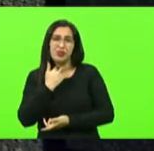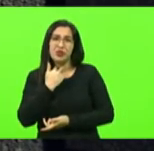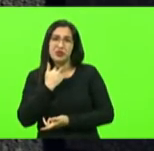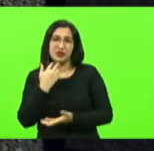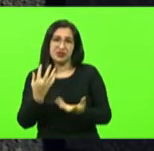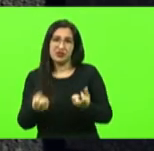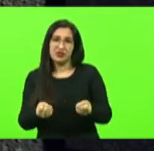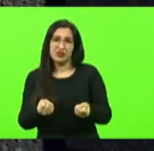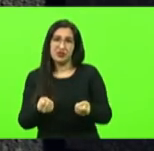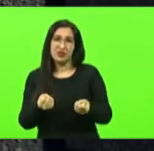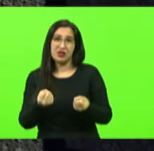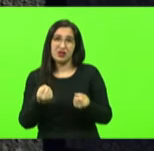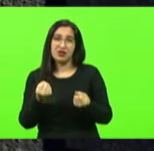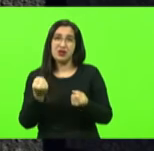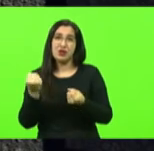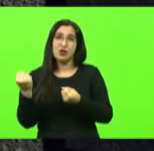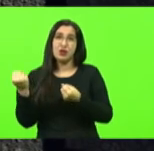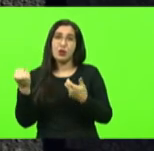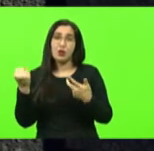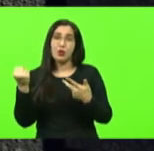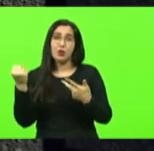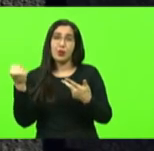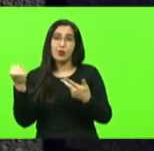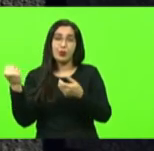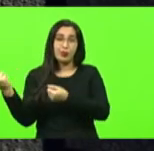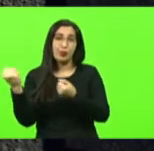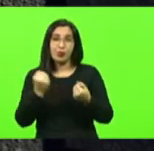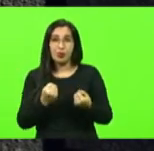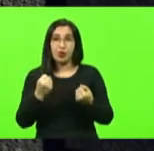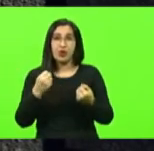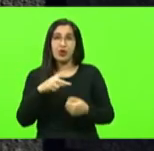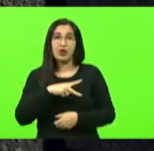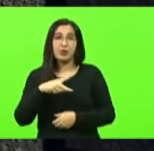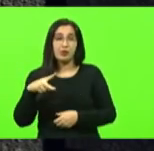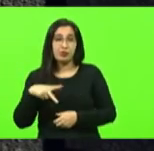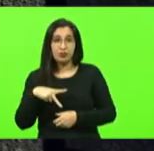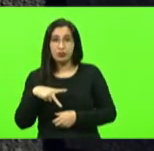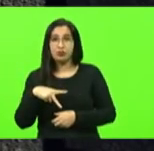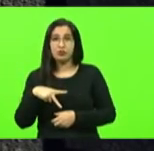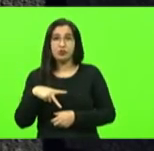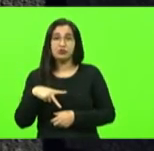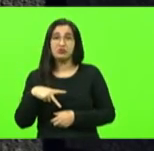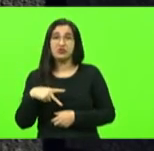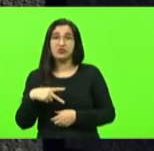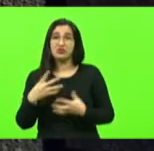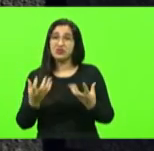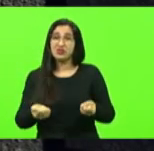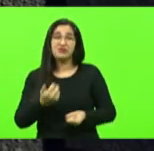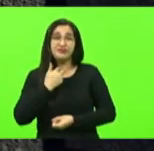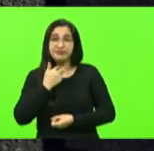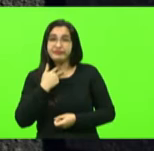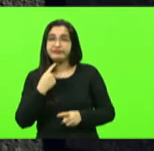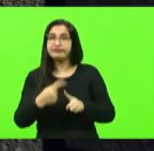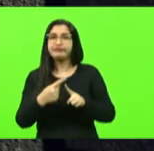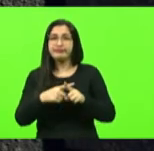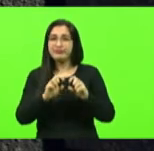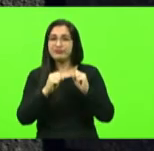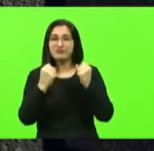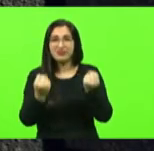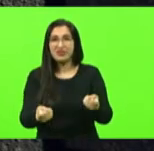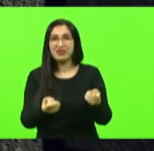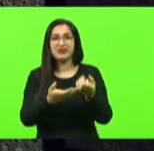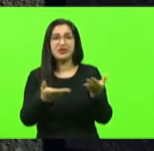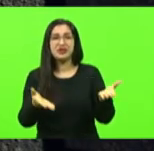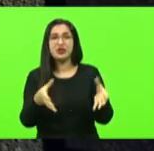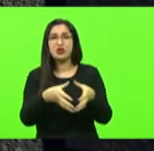o poder público teria admitir, porque não tem regra, não tem lei, não tem conceito de atingido que defende os atingidos